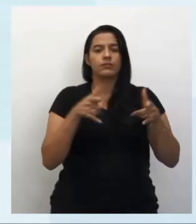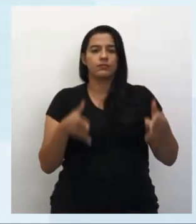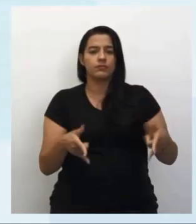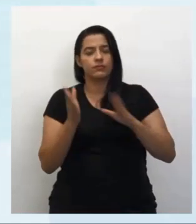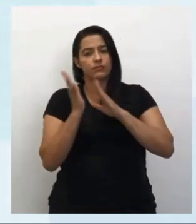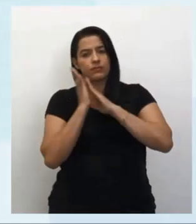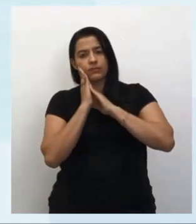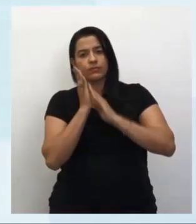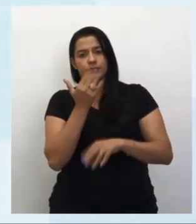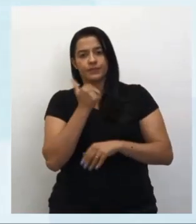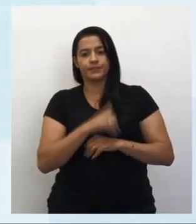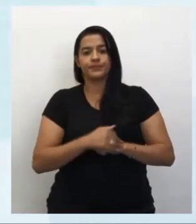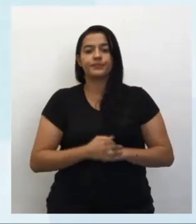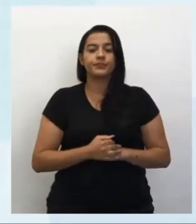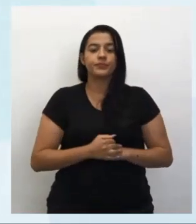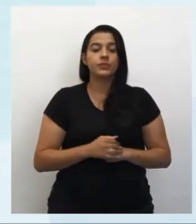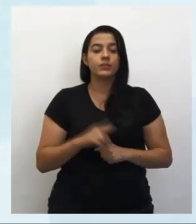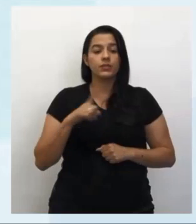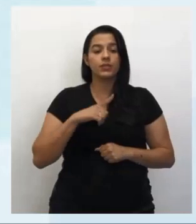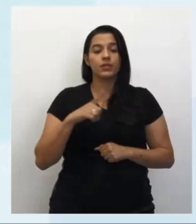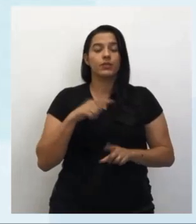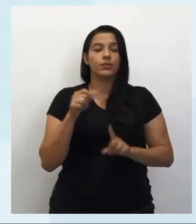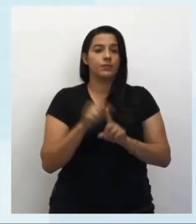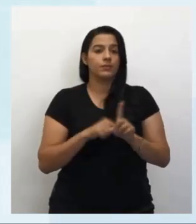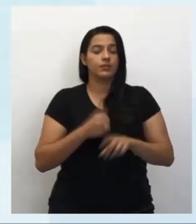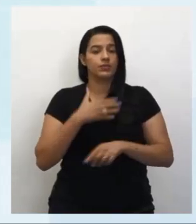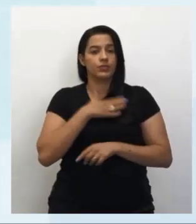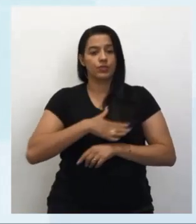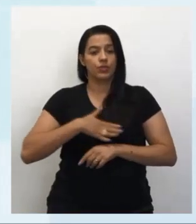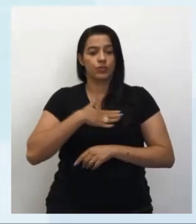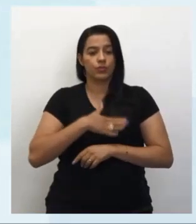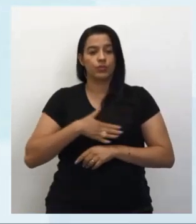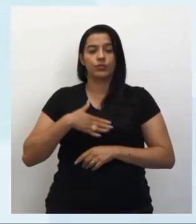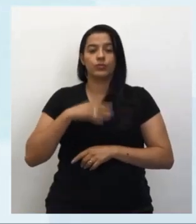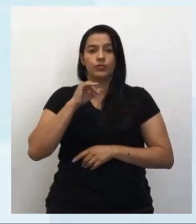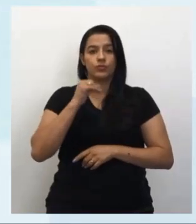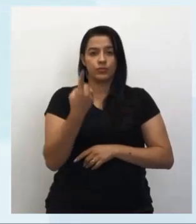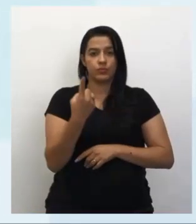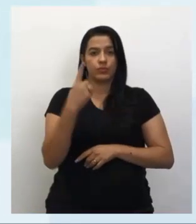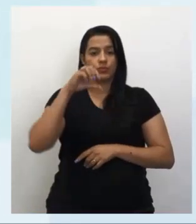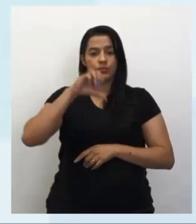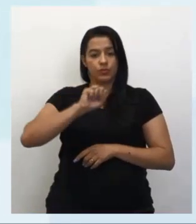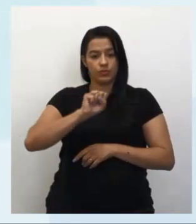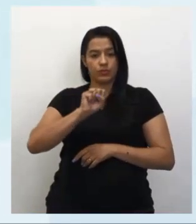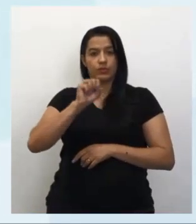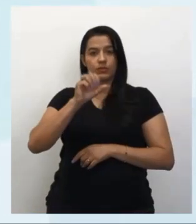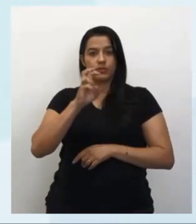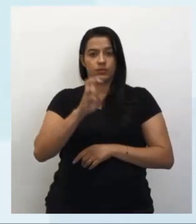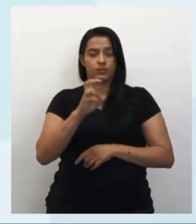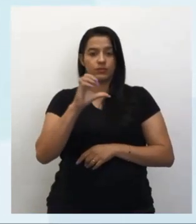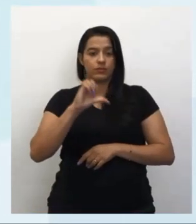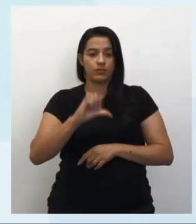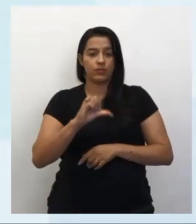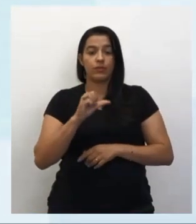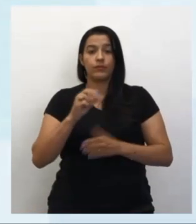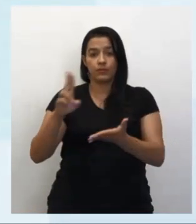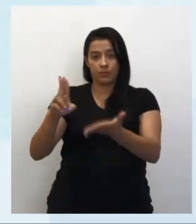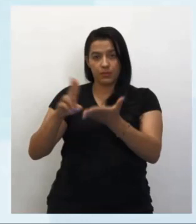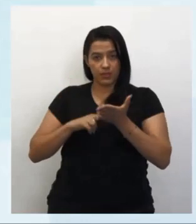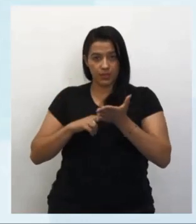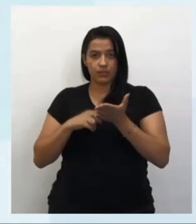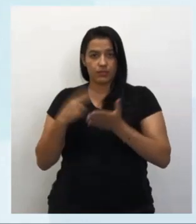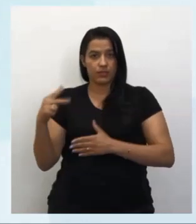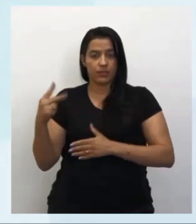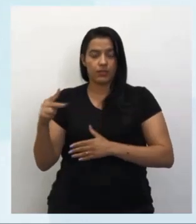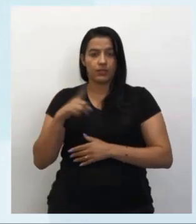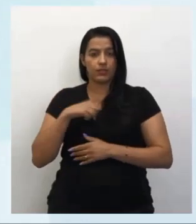mesa. Naquele mês de agosto de 1859, recebeu ele uma carta de um vigário de certa vila do